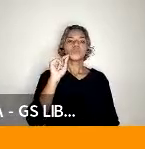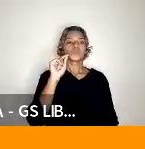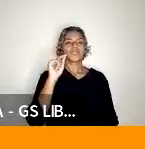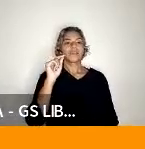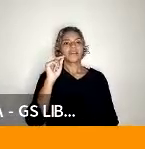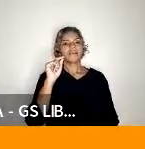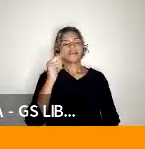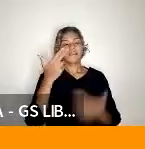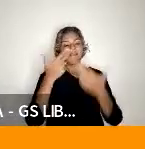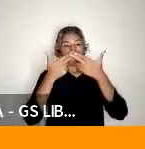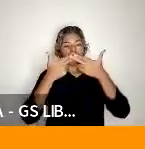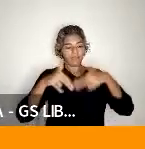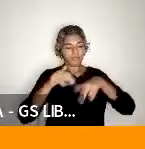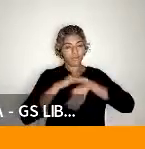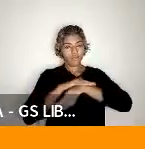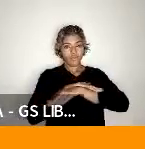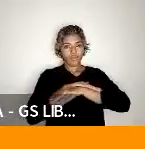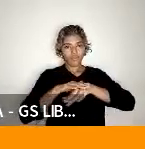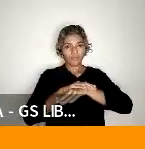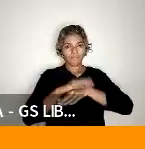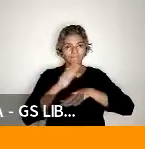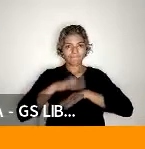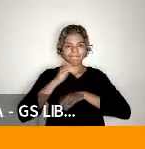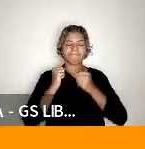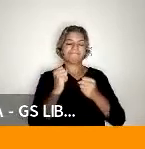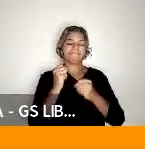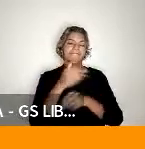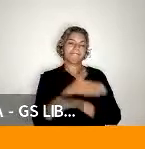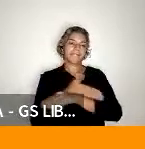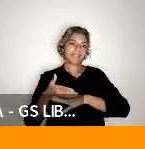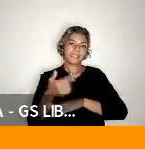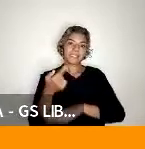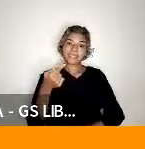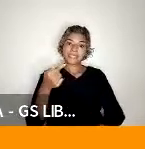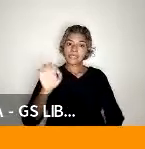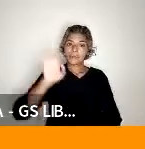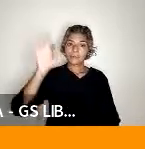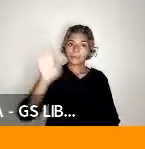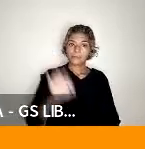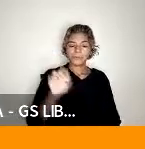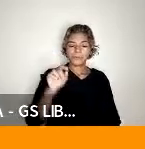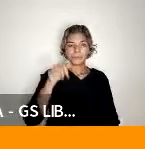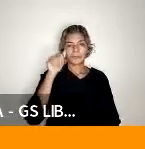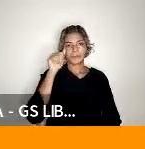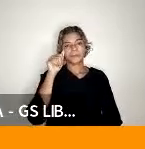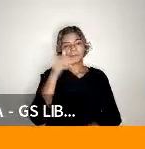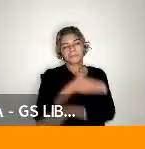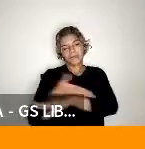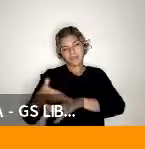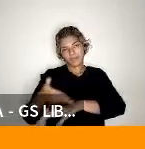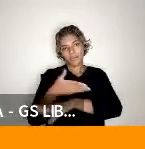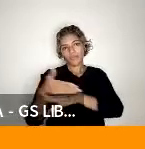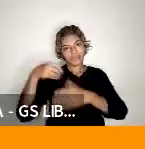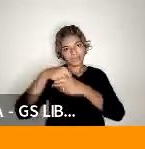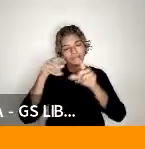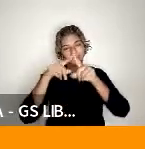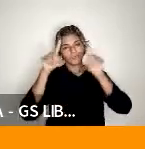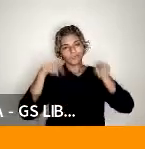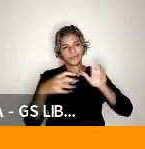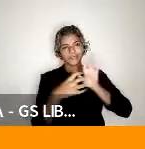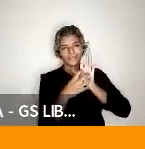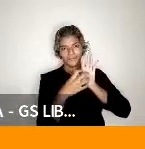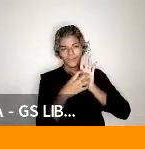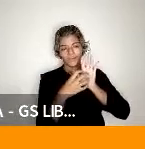uma predominância de pessoas brancas, né? A gente tem lá cerca de 70% de pessoas brancas entre servidores da Fiocruz, né? E